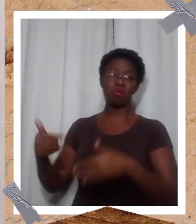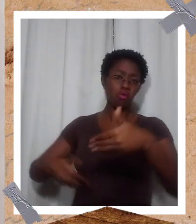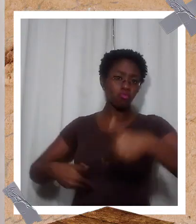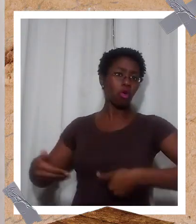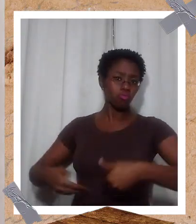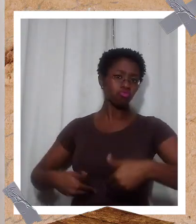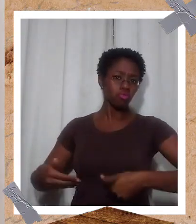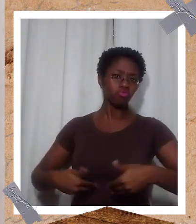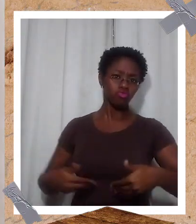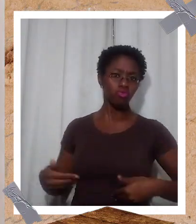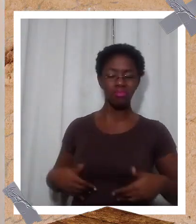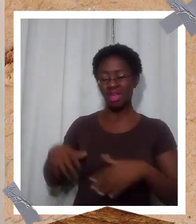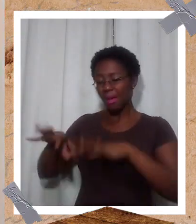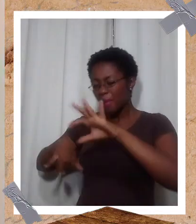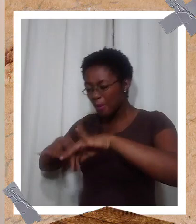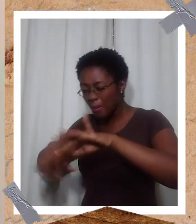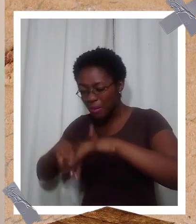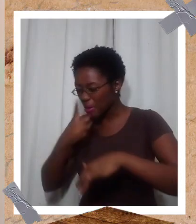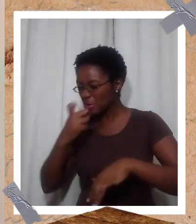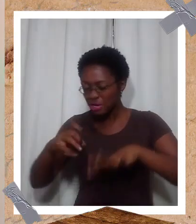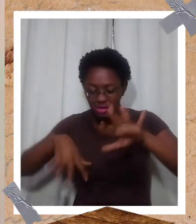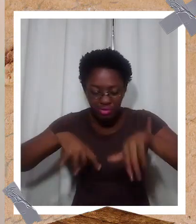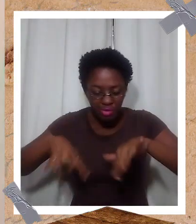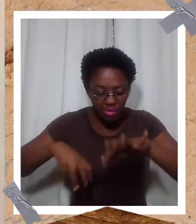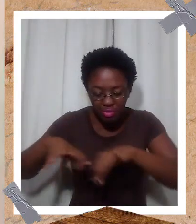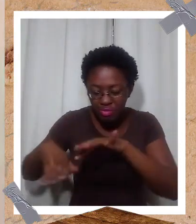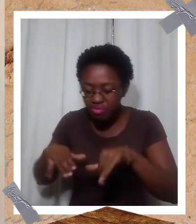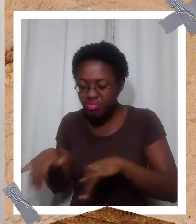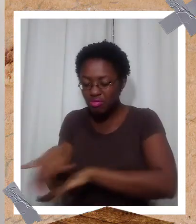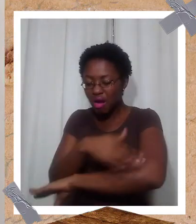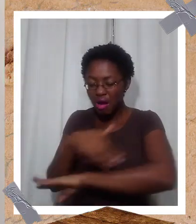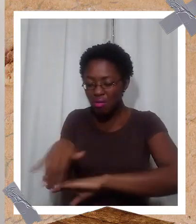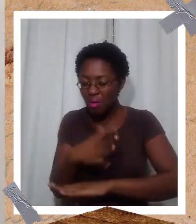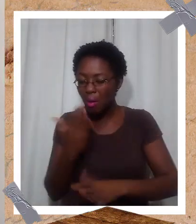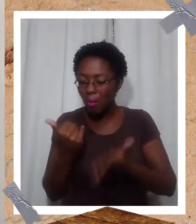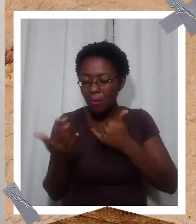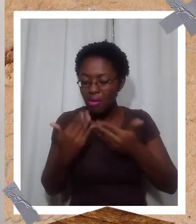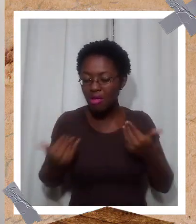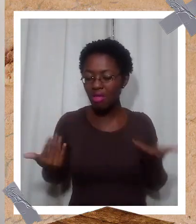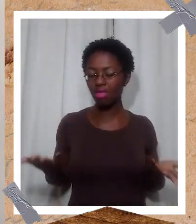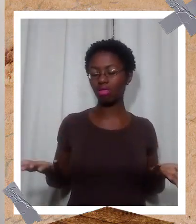rua, a questão do